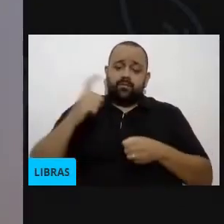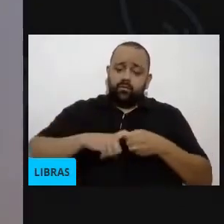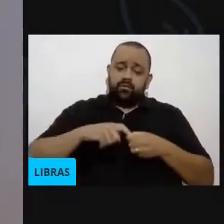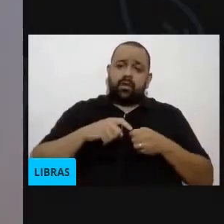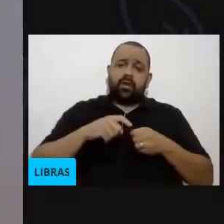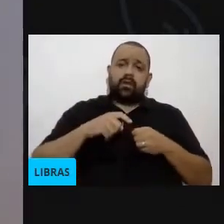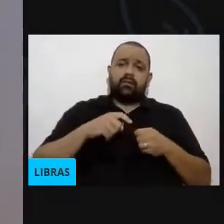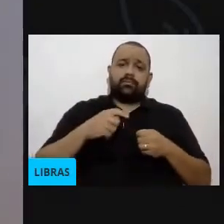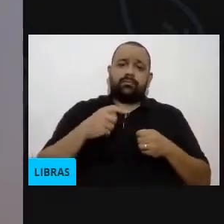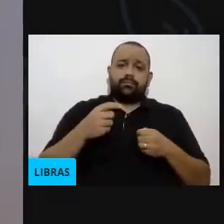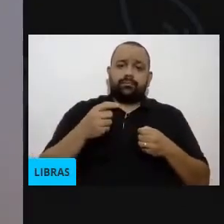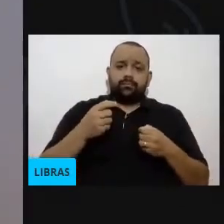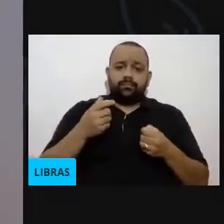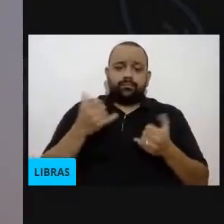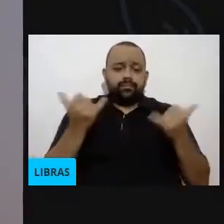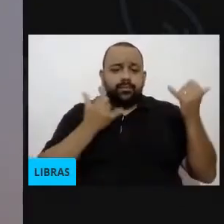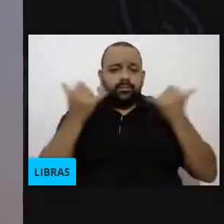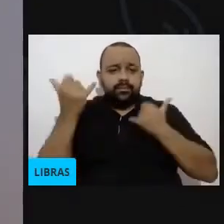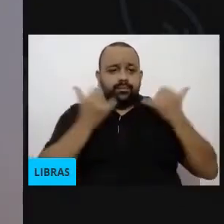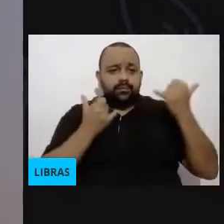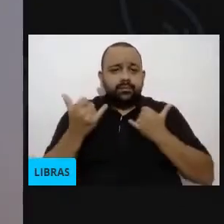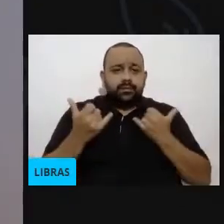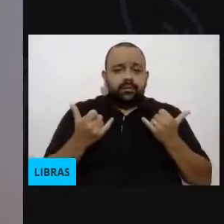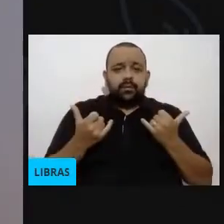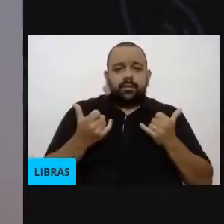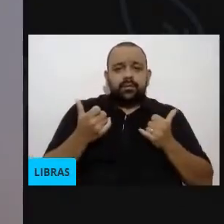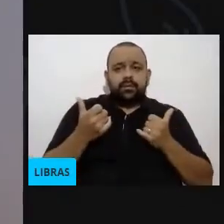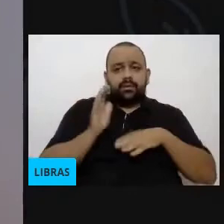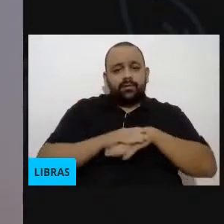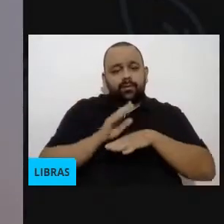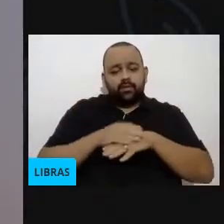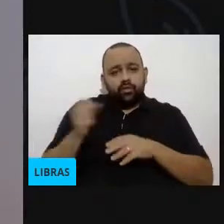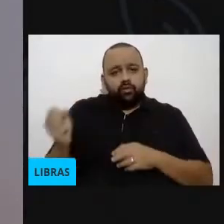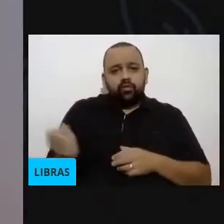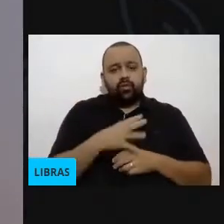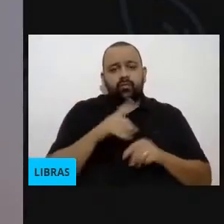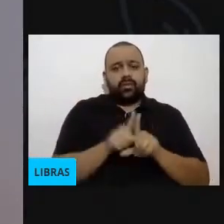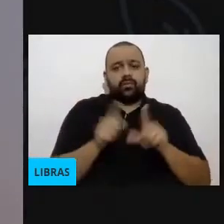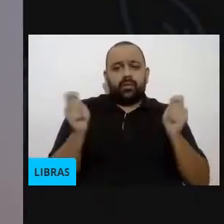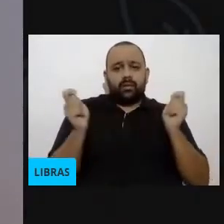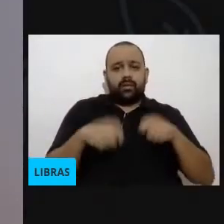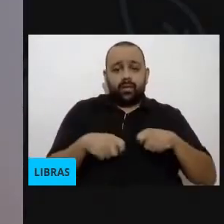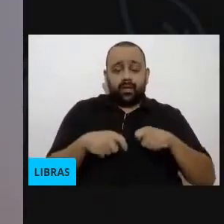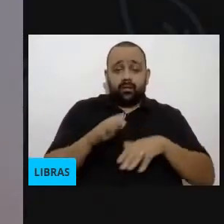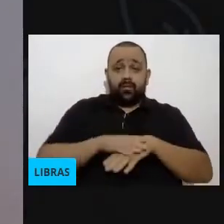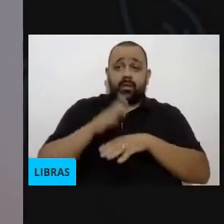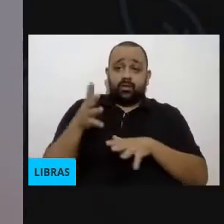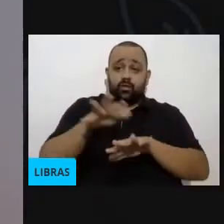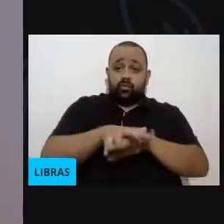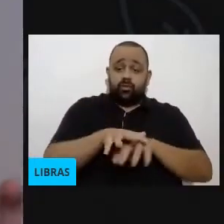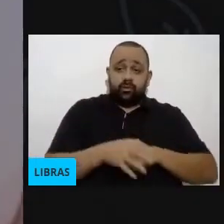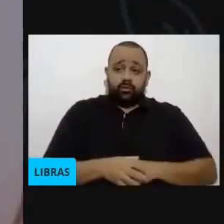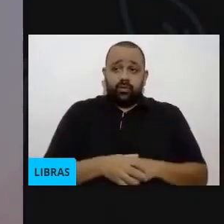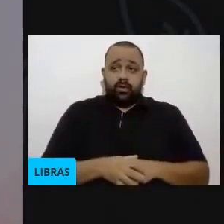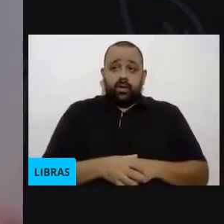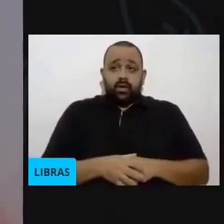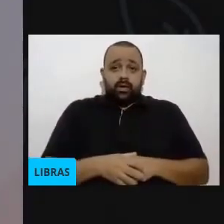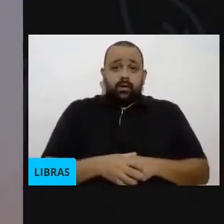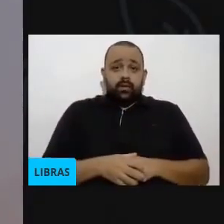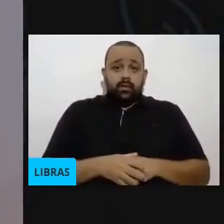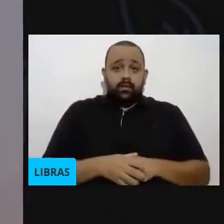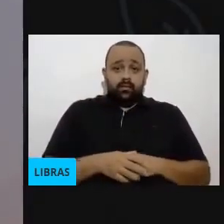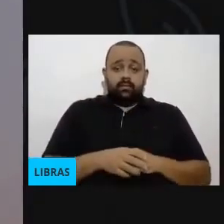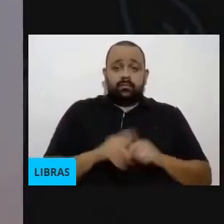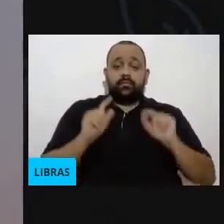ouvir e reconstruir algo que seja realmente cada vez mais inclusivo. O fato é que, bom, isso